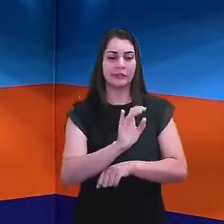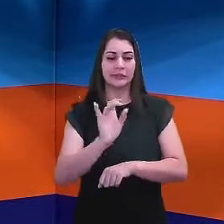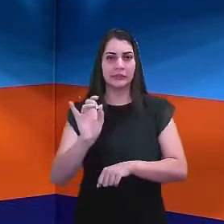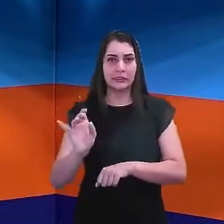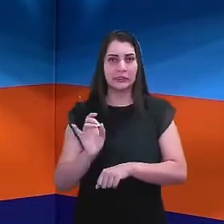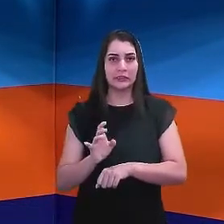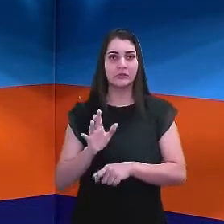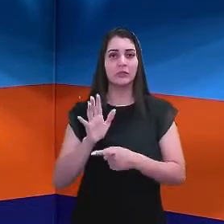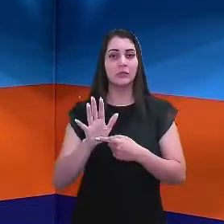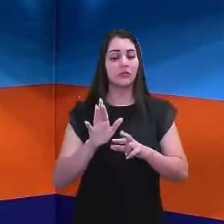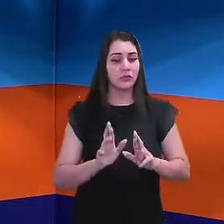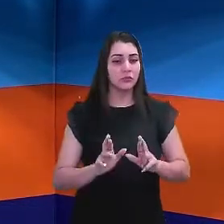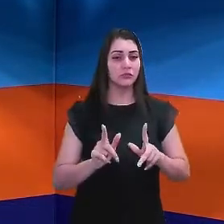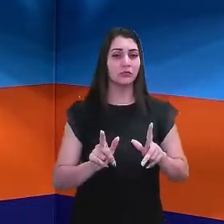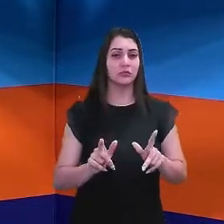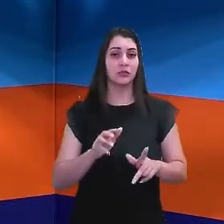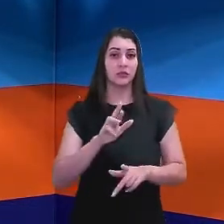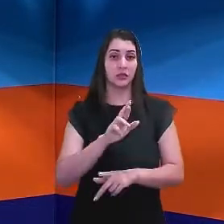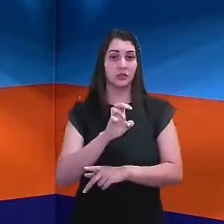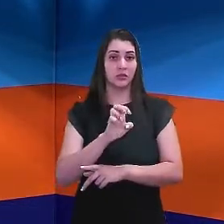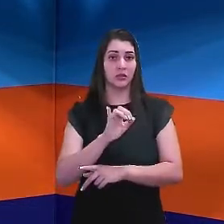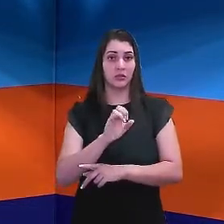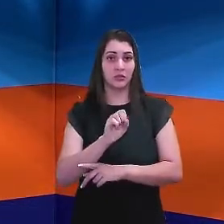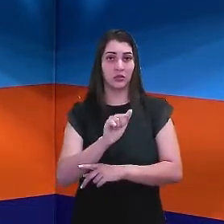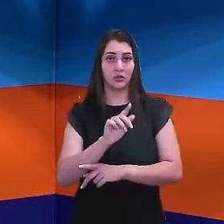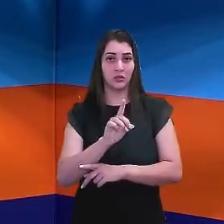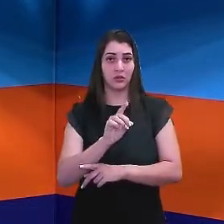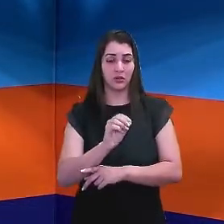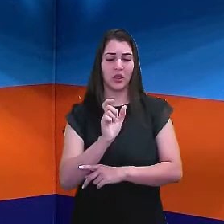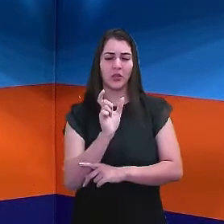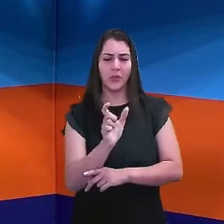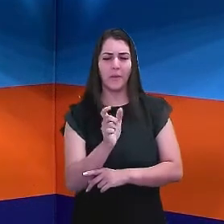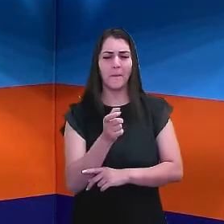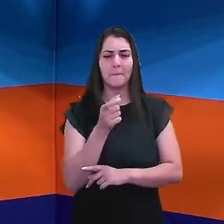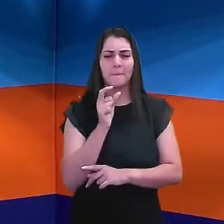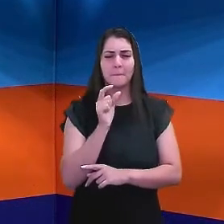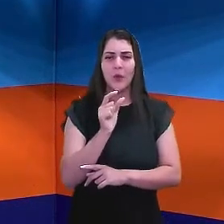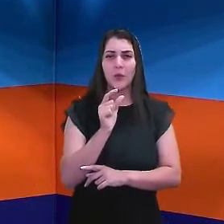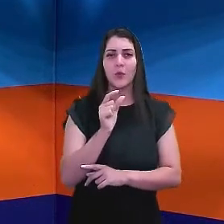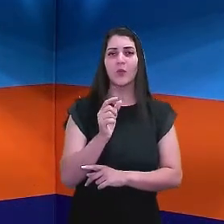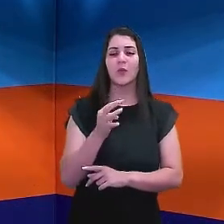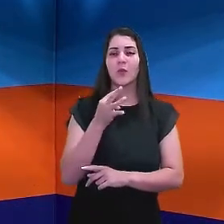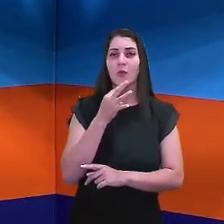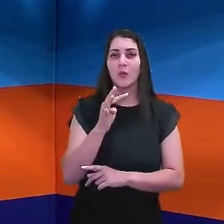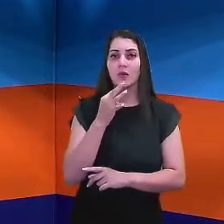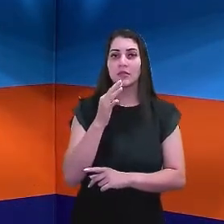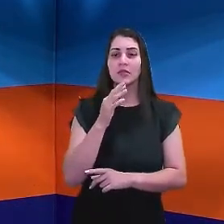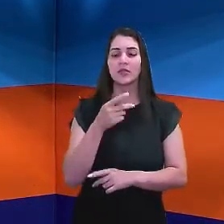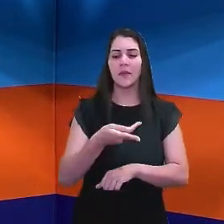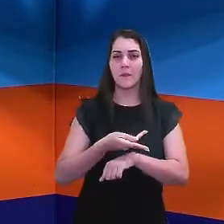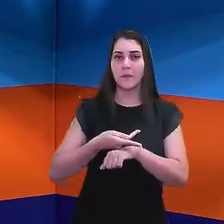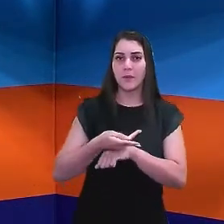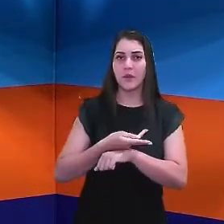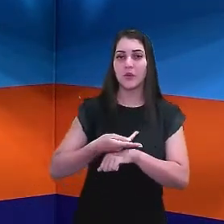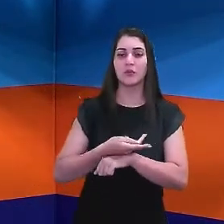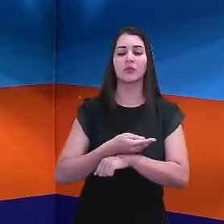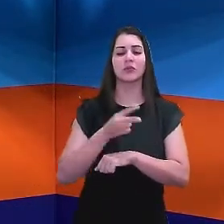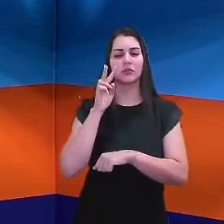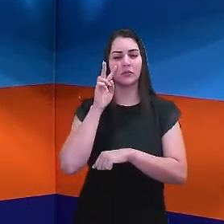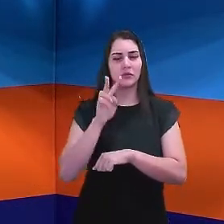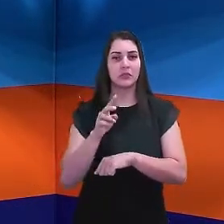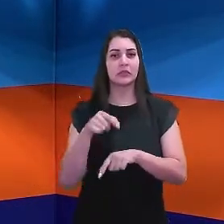seu diferencial. O reizado, que eu tenho certeza que pouco de vocês conheciam, depois procure aí reizado para vocês assistirem.